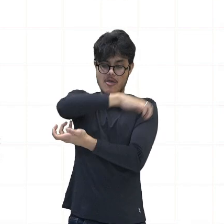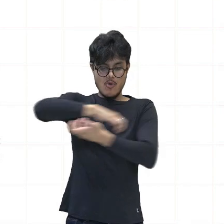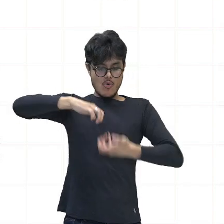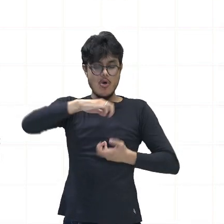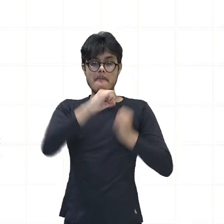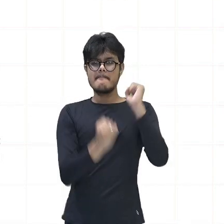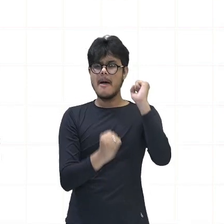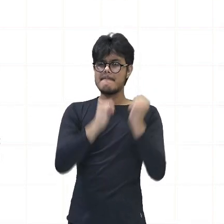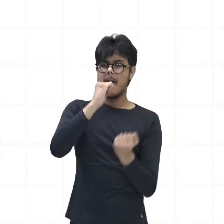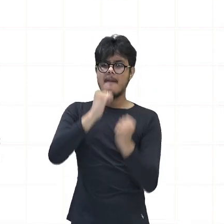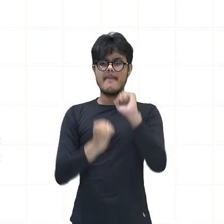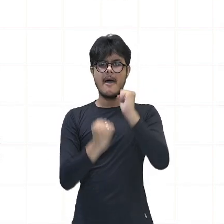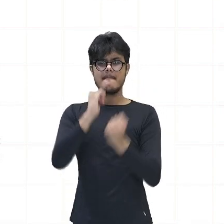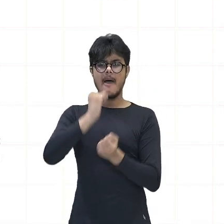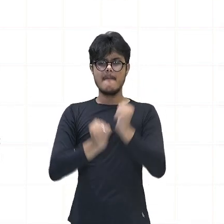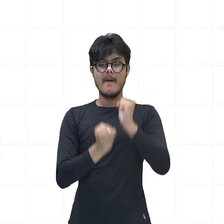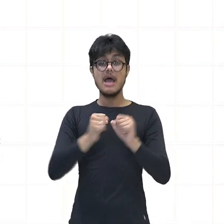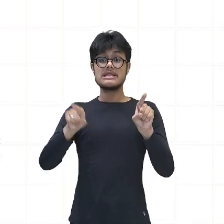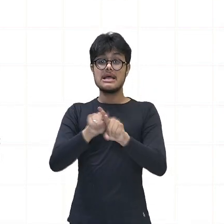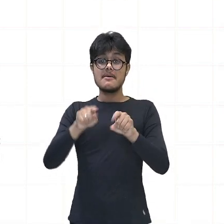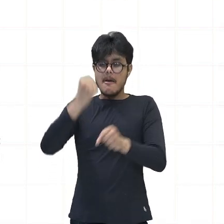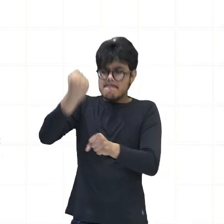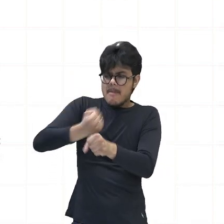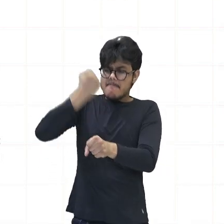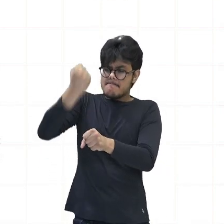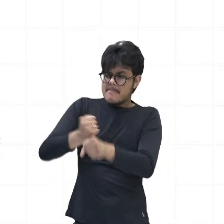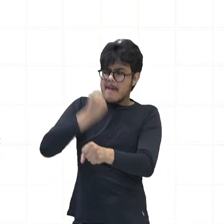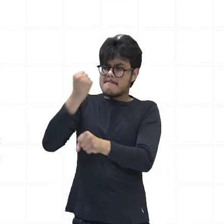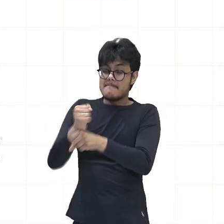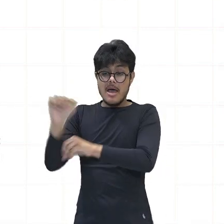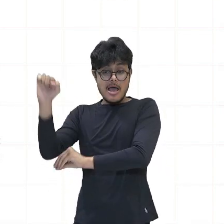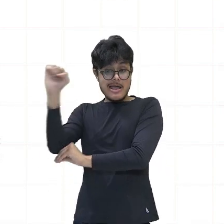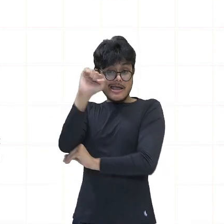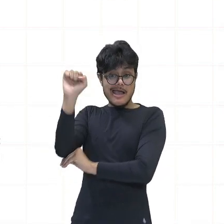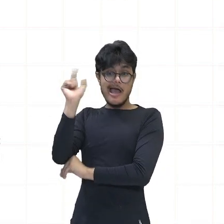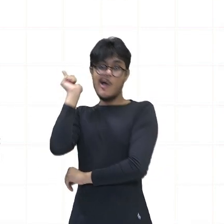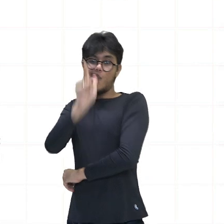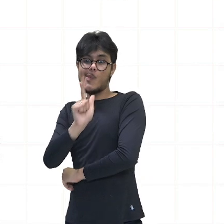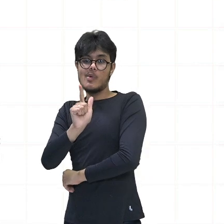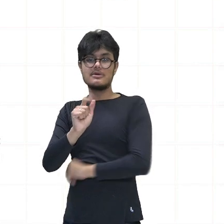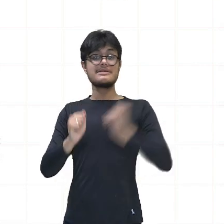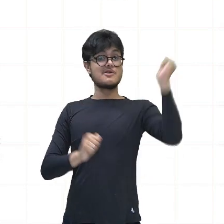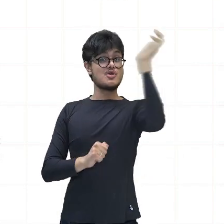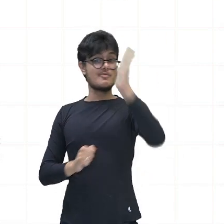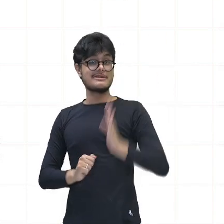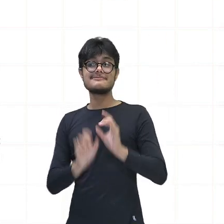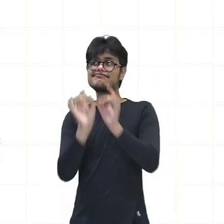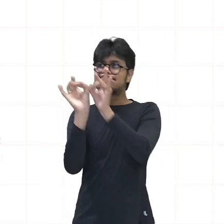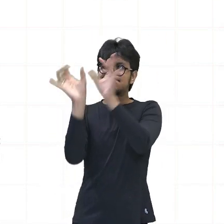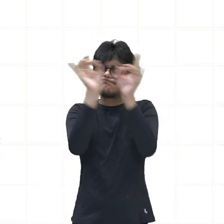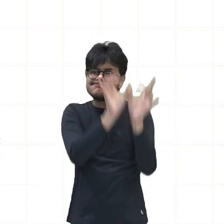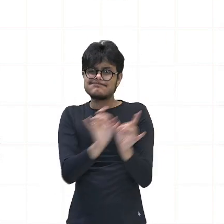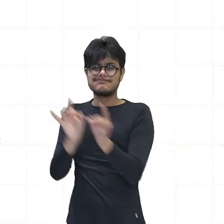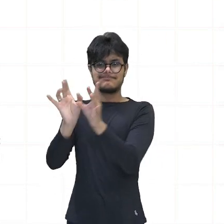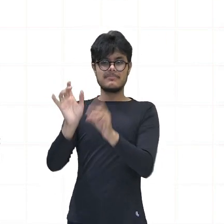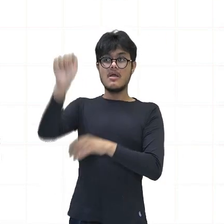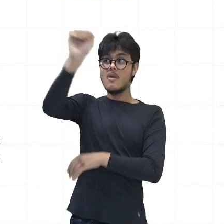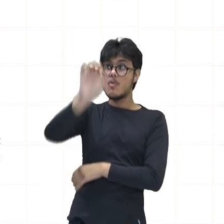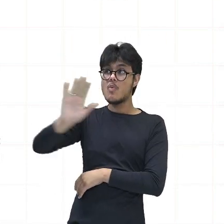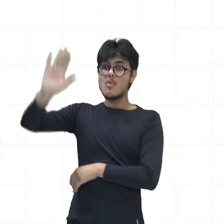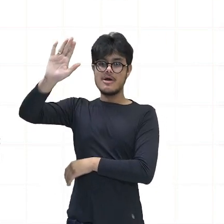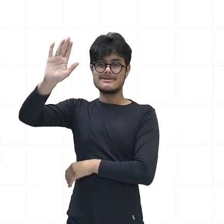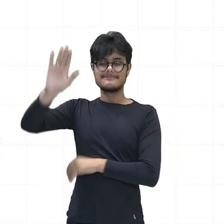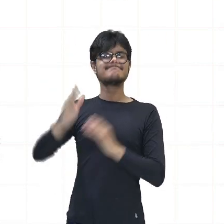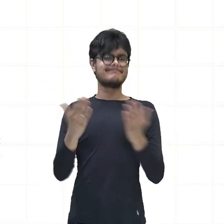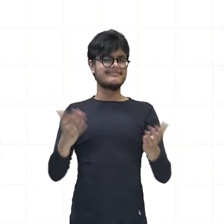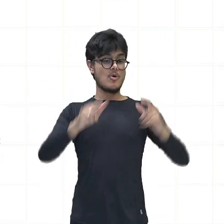indústrias automobilísticas e o Brasil estava exportando essa borracha para esses países europeus. Então, a região da Amazônia